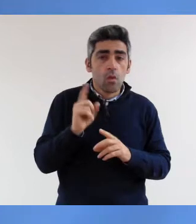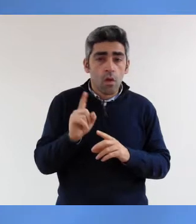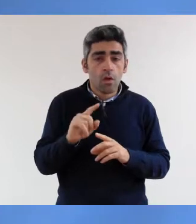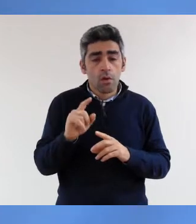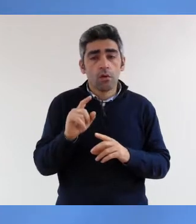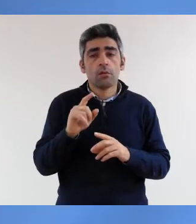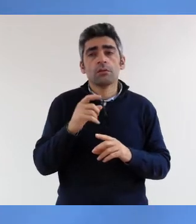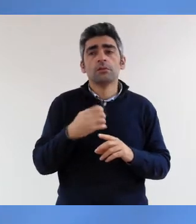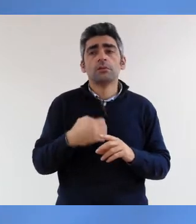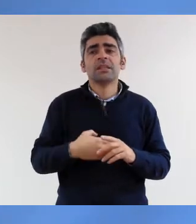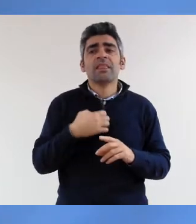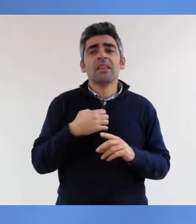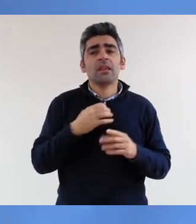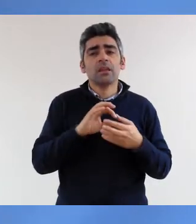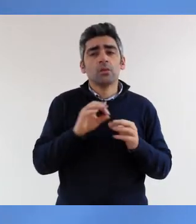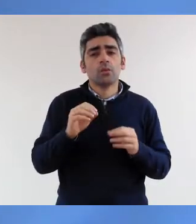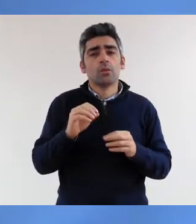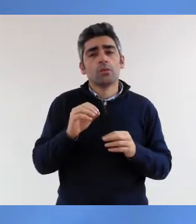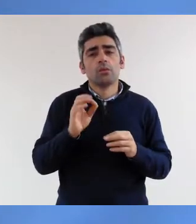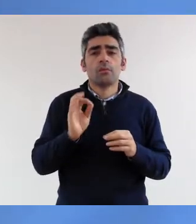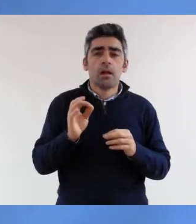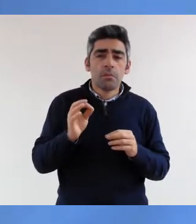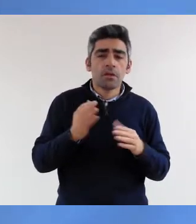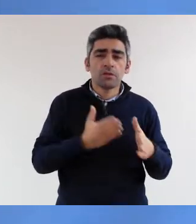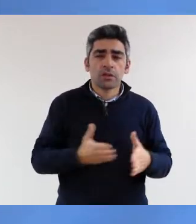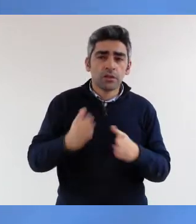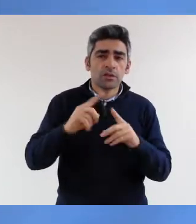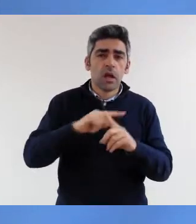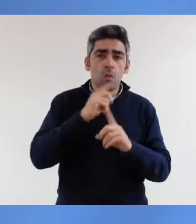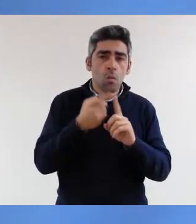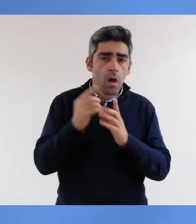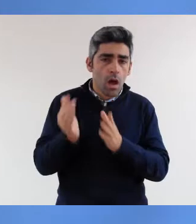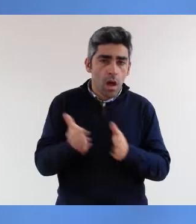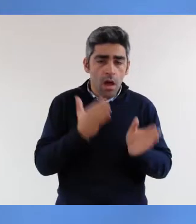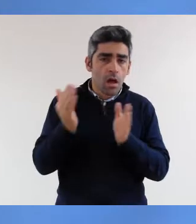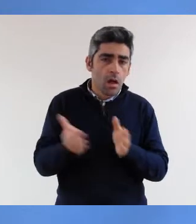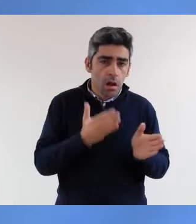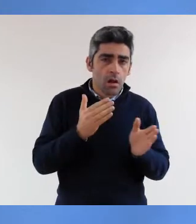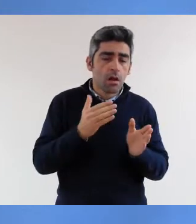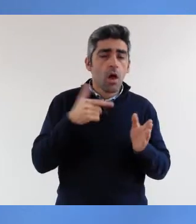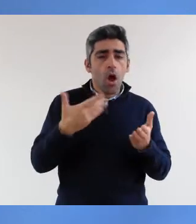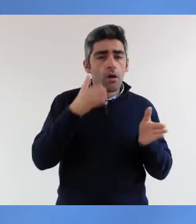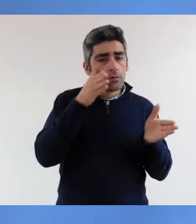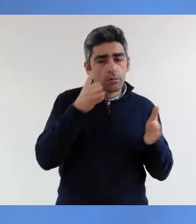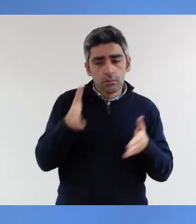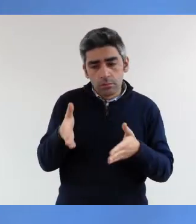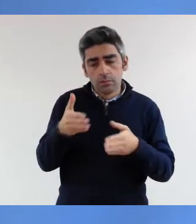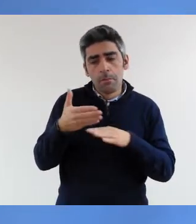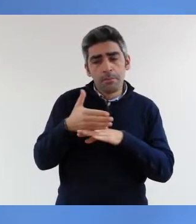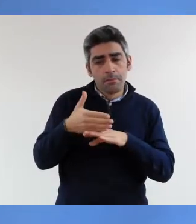talvez seja possível dar algum sentido útil a uma estratégia anual